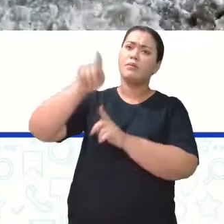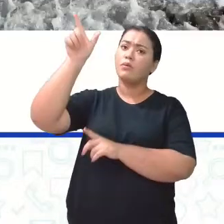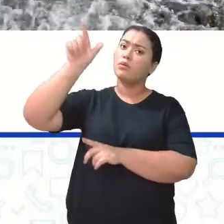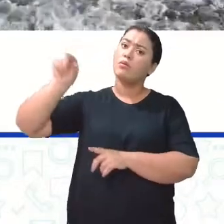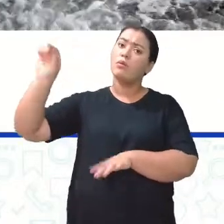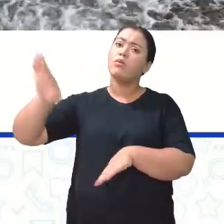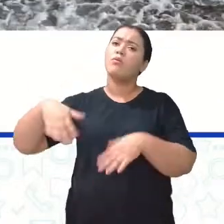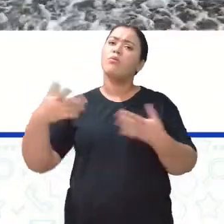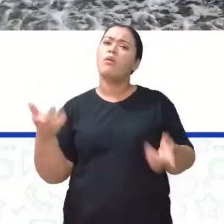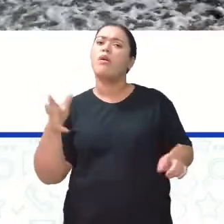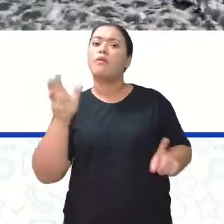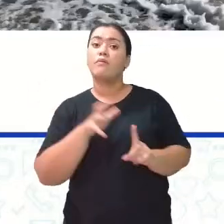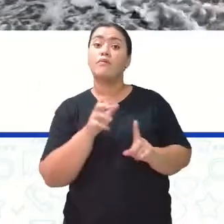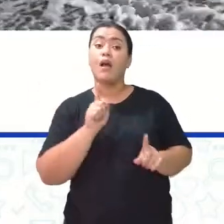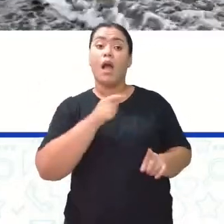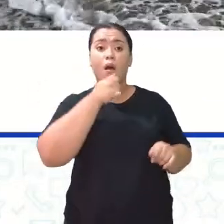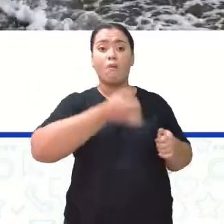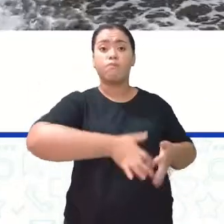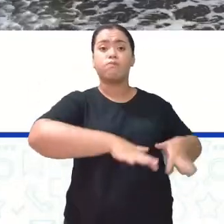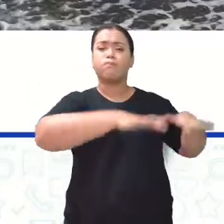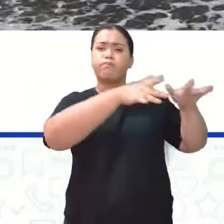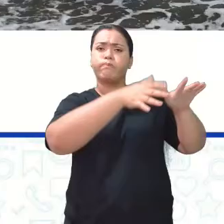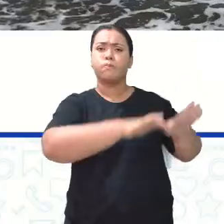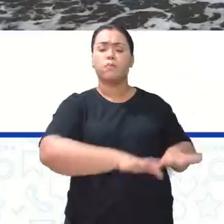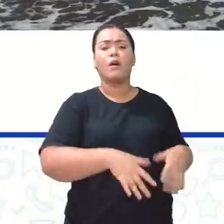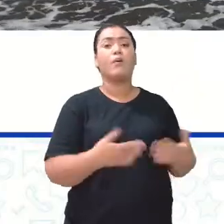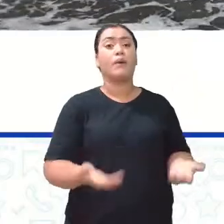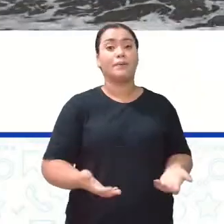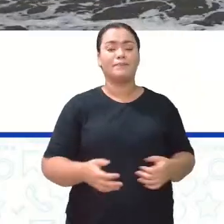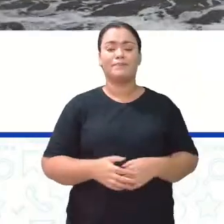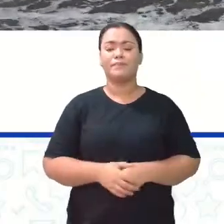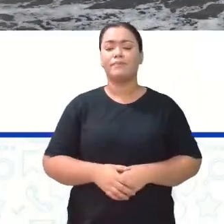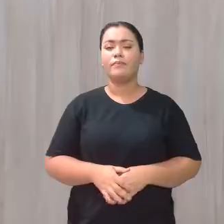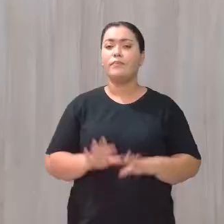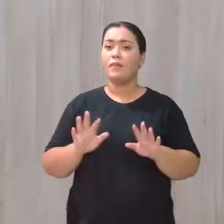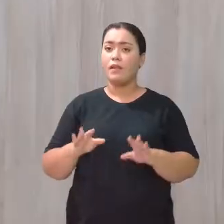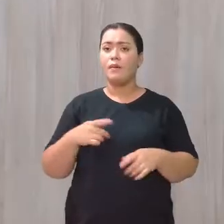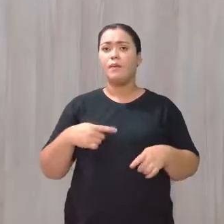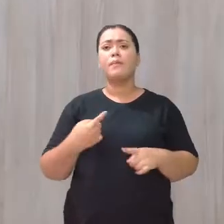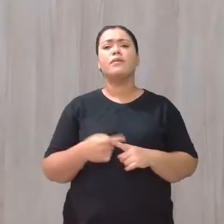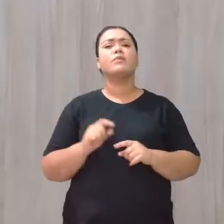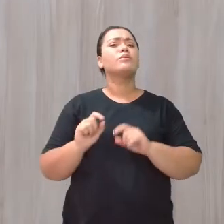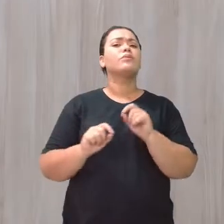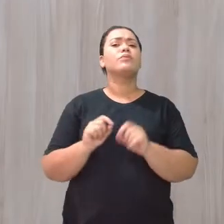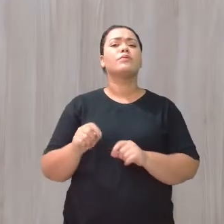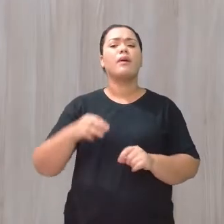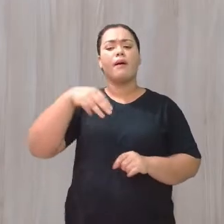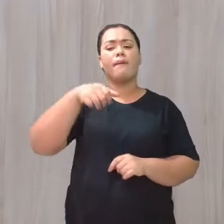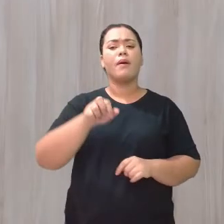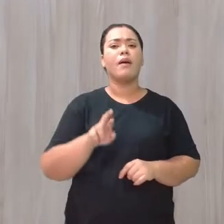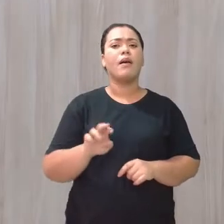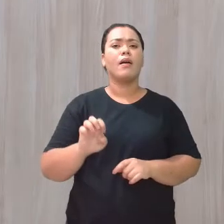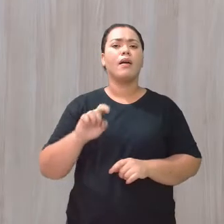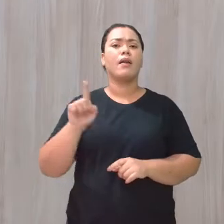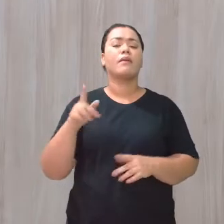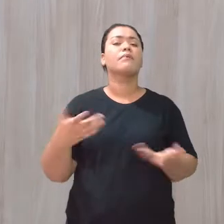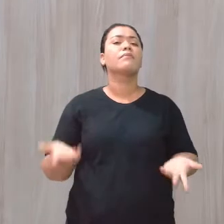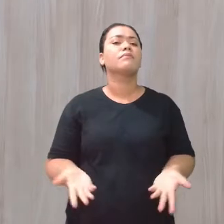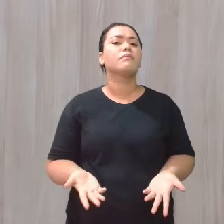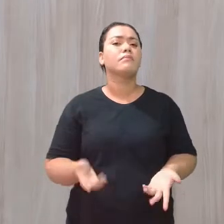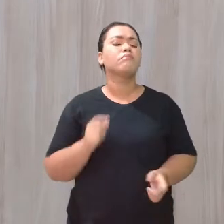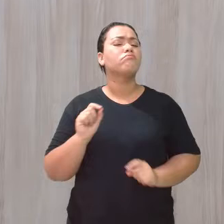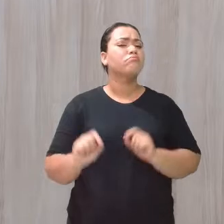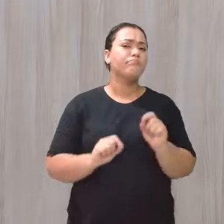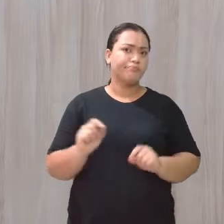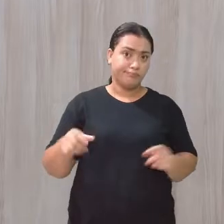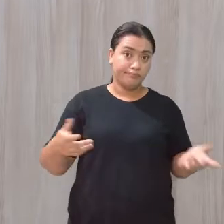e o Sol na formação das marés. Mas para isso, eu tenho que dizer a vocês o que são marés. O que será que são